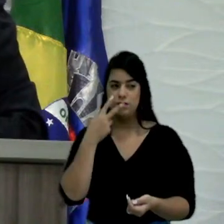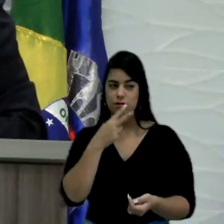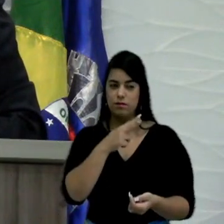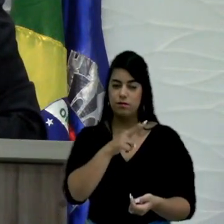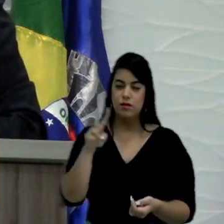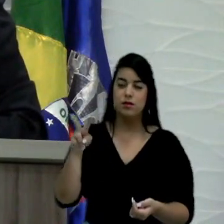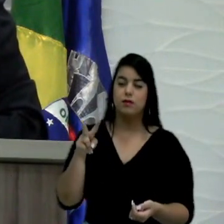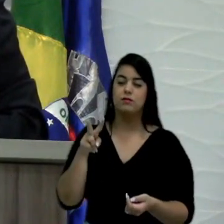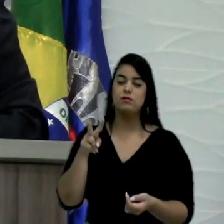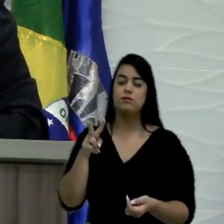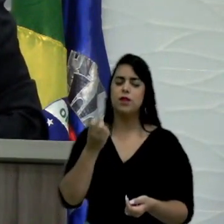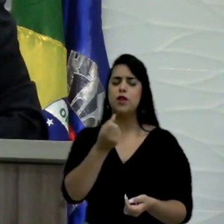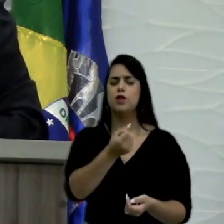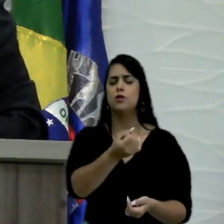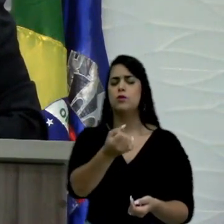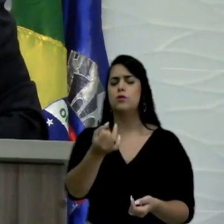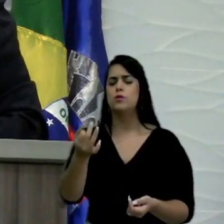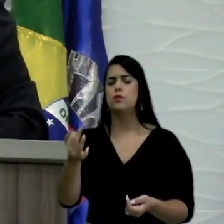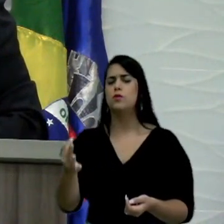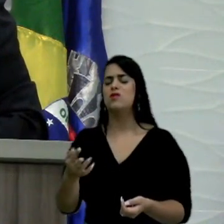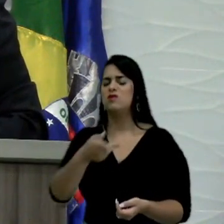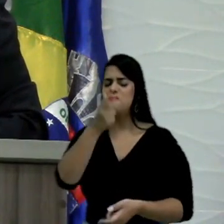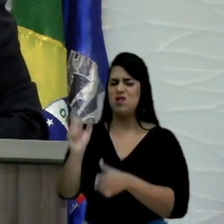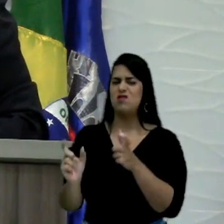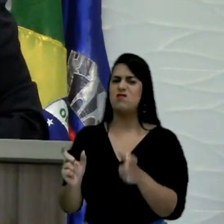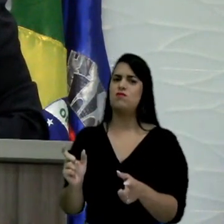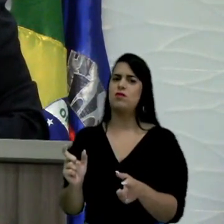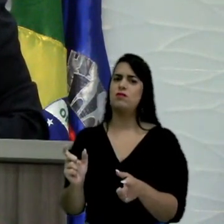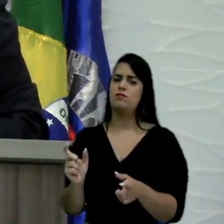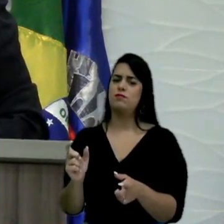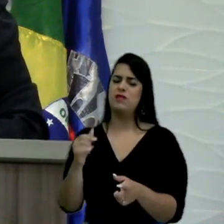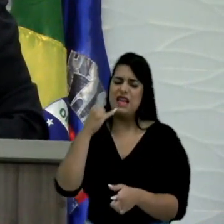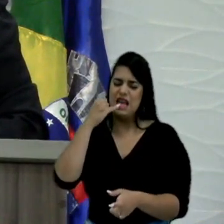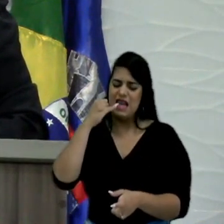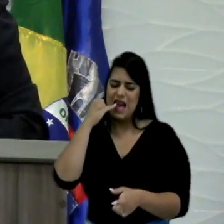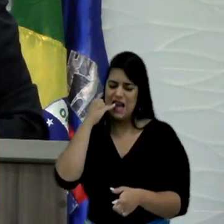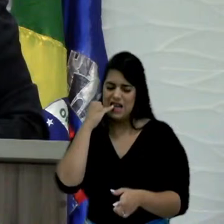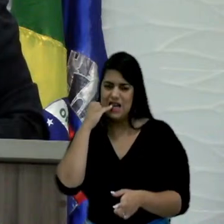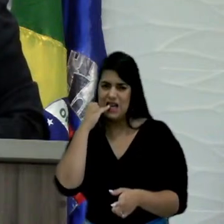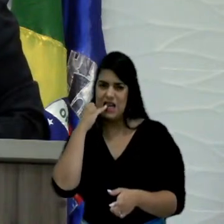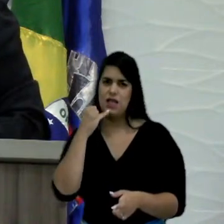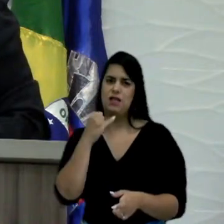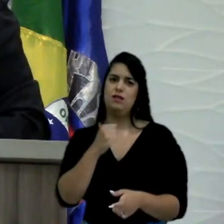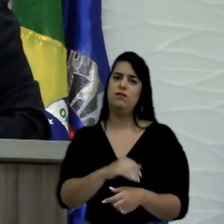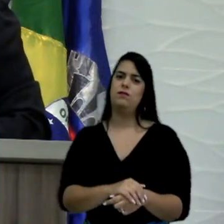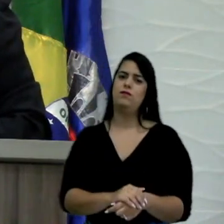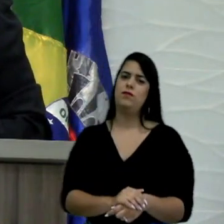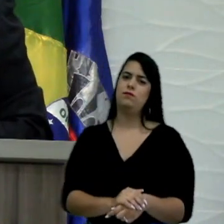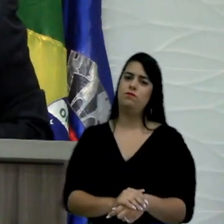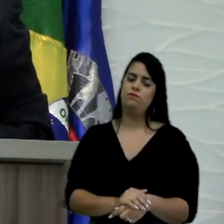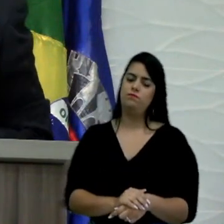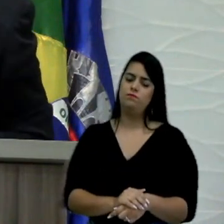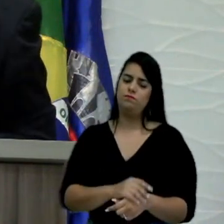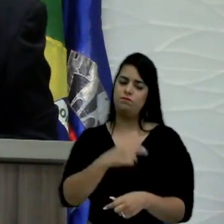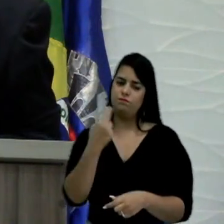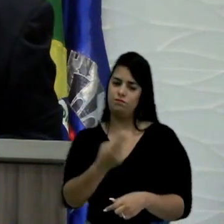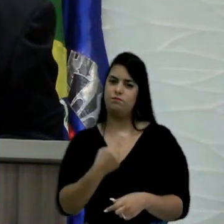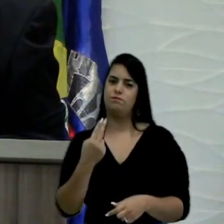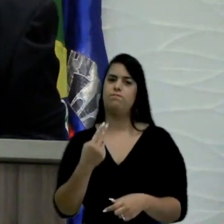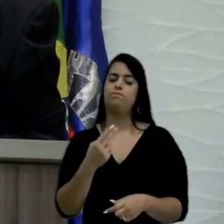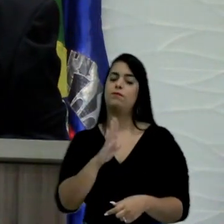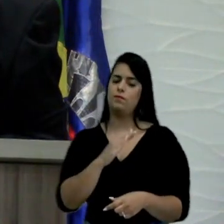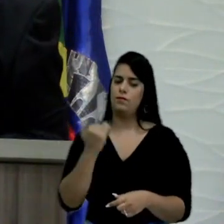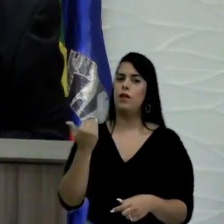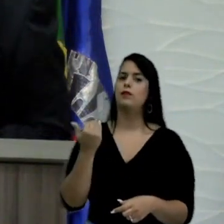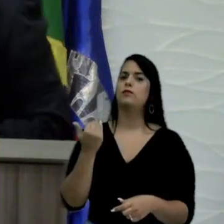quantidade da inveja. Inveja mata. E muitas vezes a